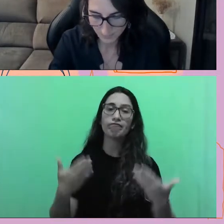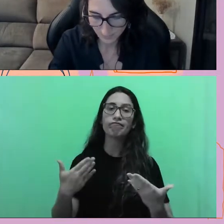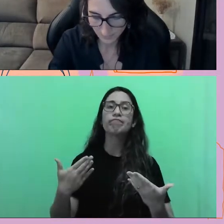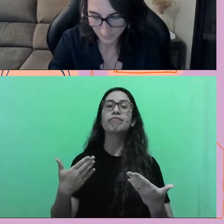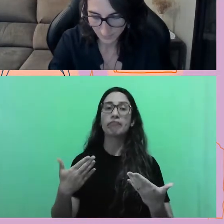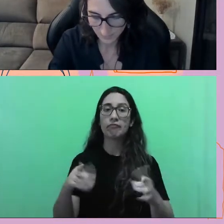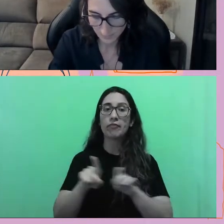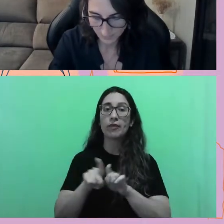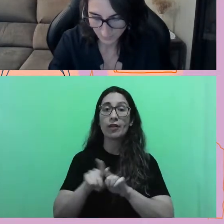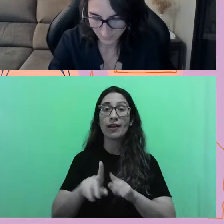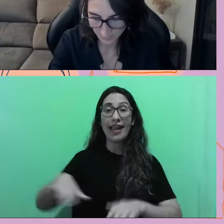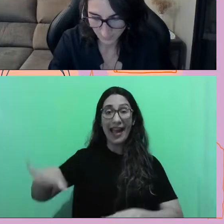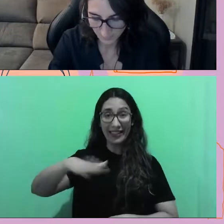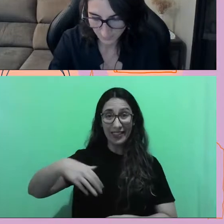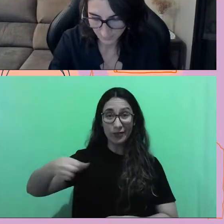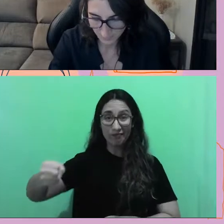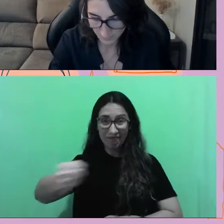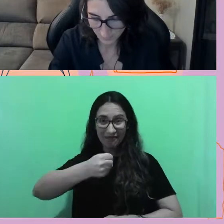Pretas Cervejeiras,